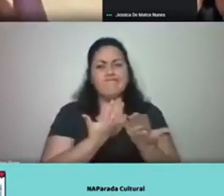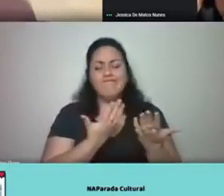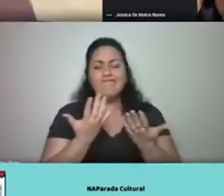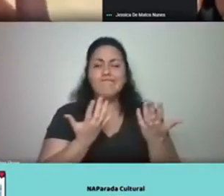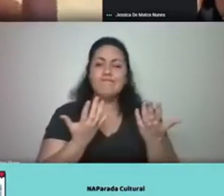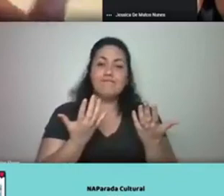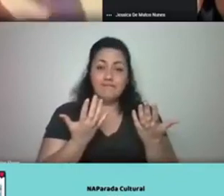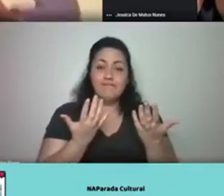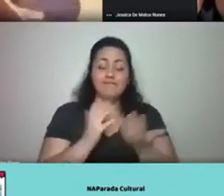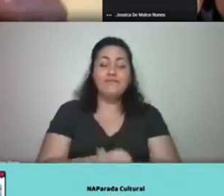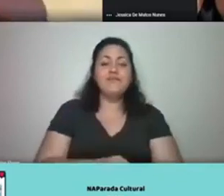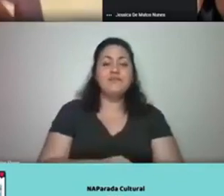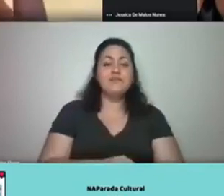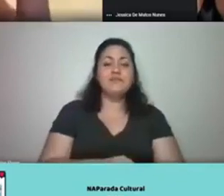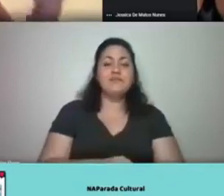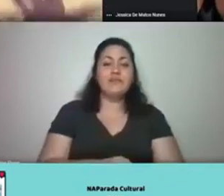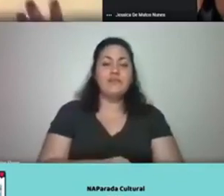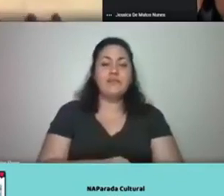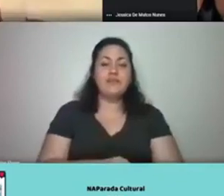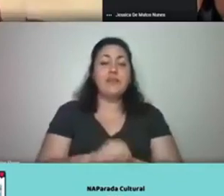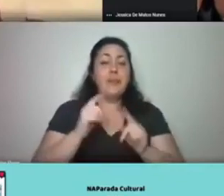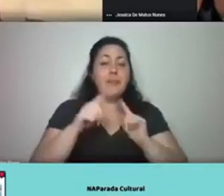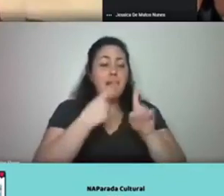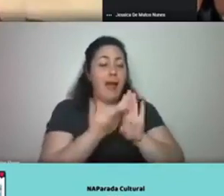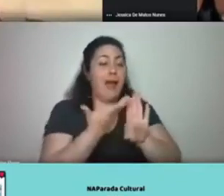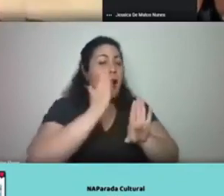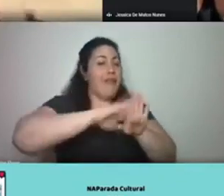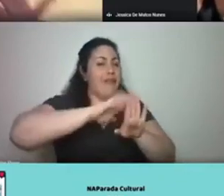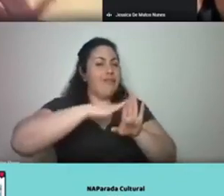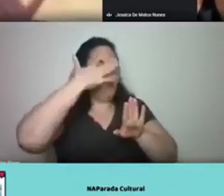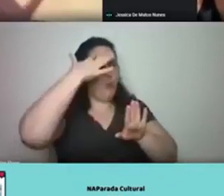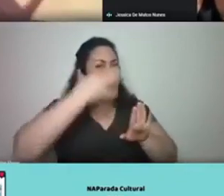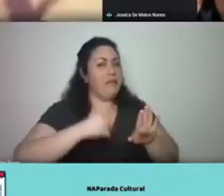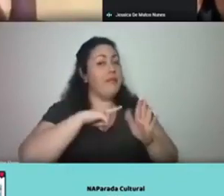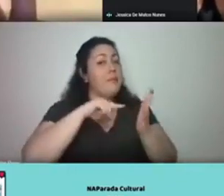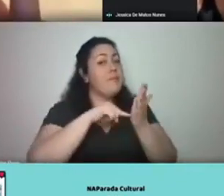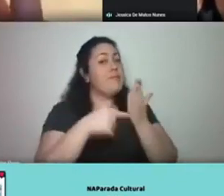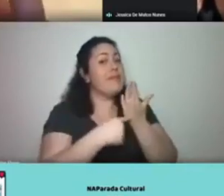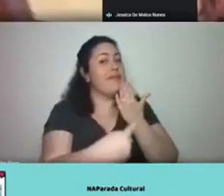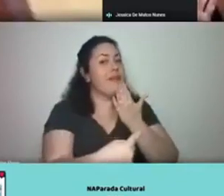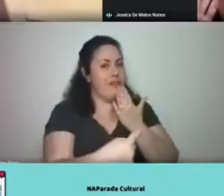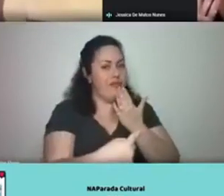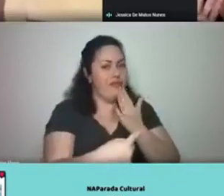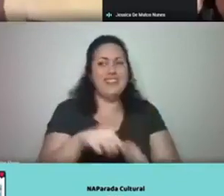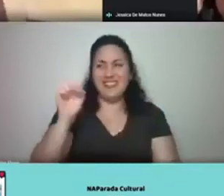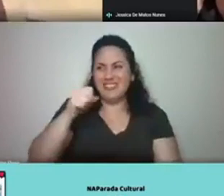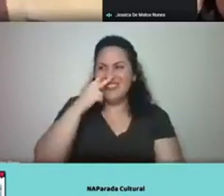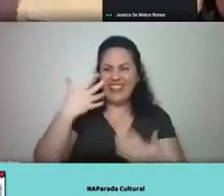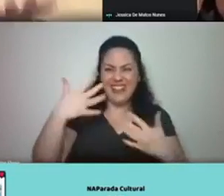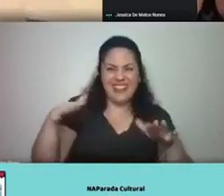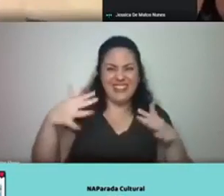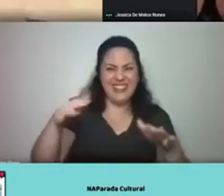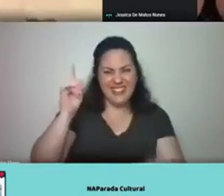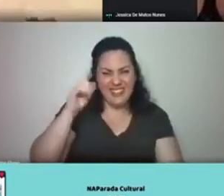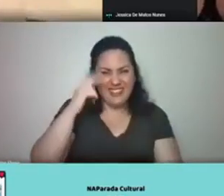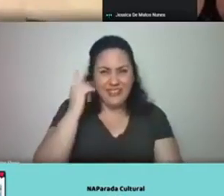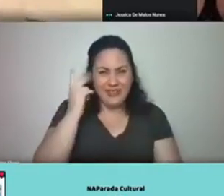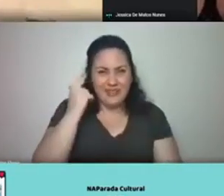E quando ela chegou, ela entendeu aquela metáfora, né? Ela E até quando ela disse, chegou né? Deixar isso pra pro lá não Sam, faz parte de